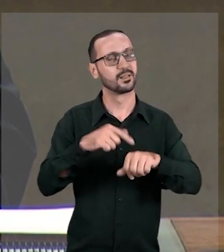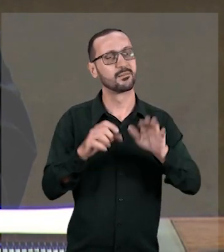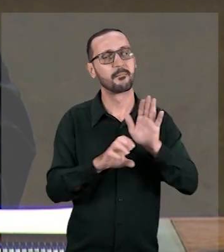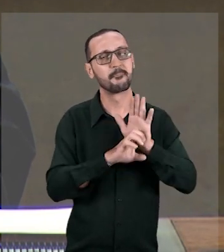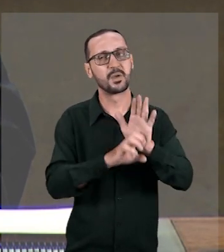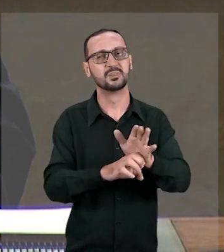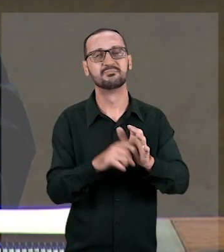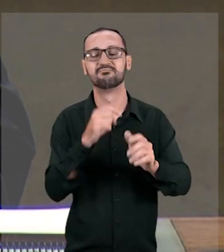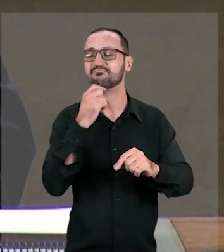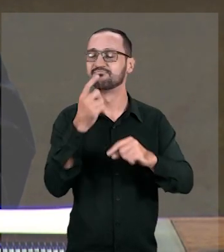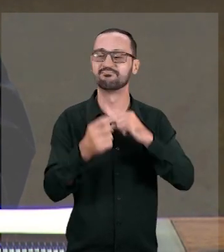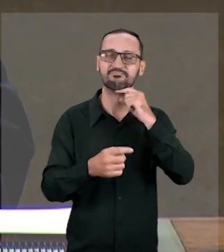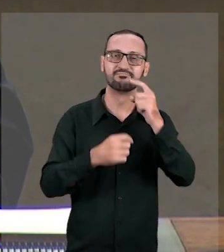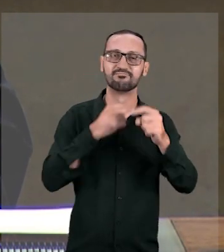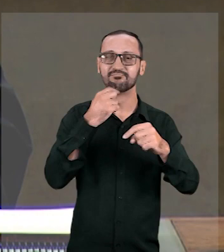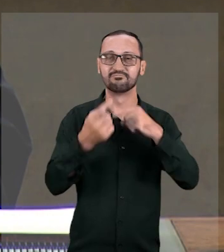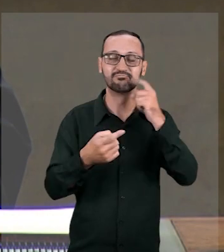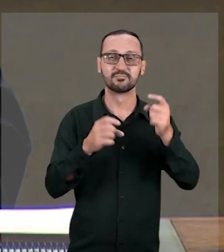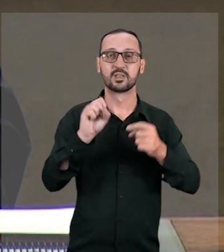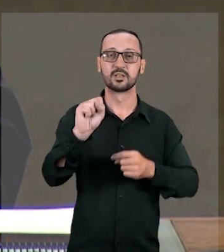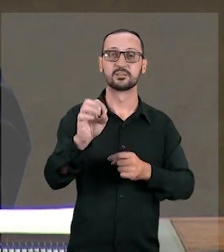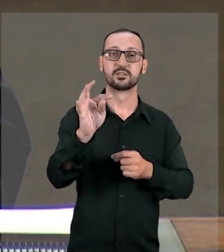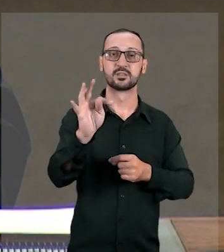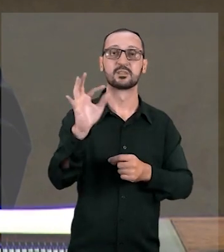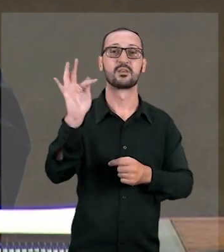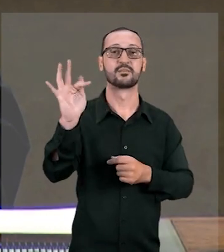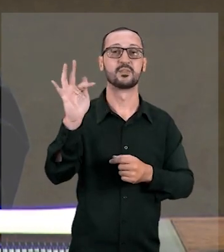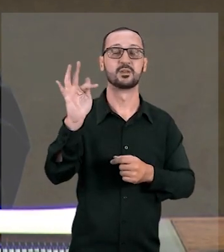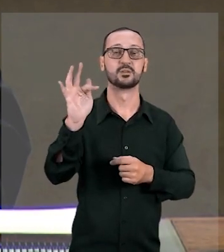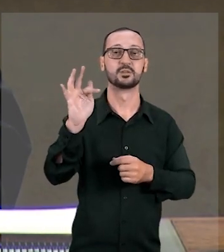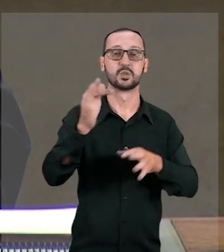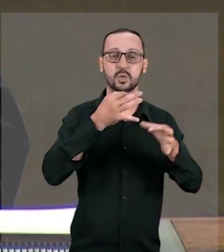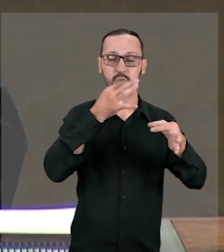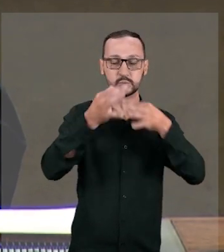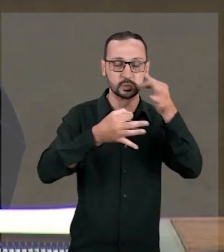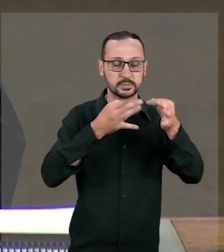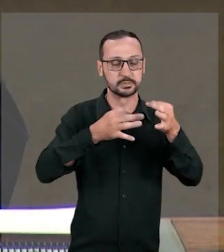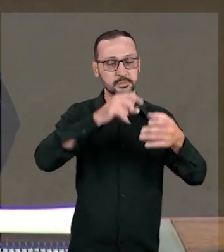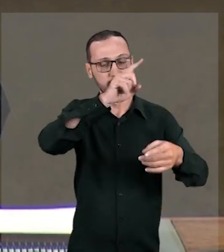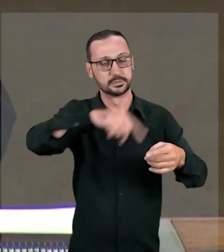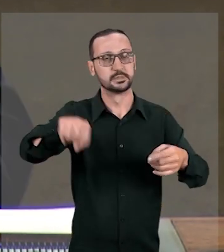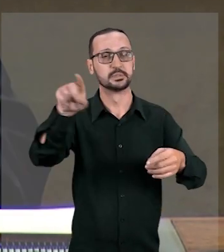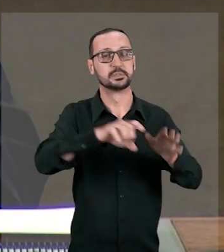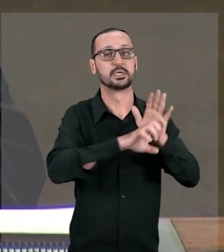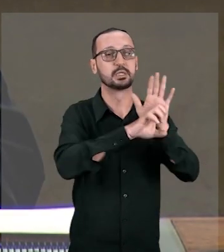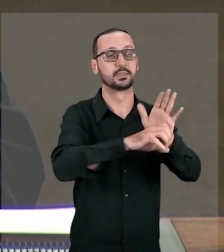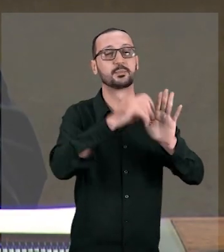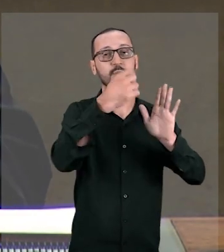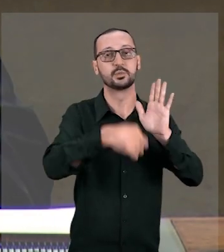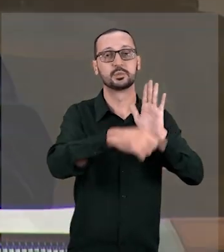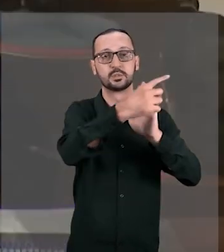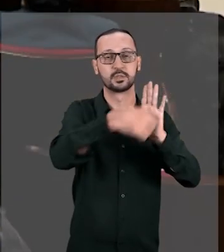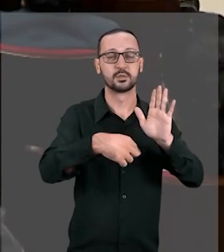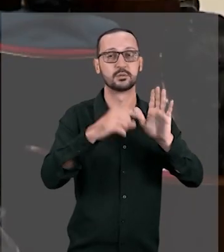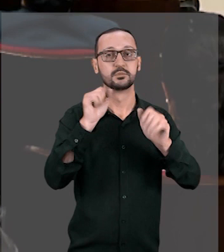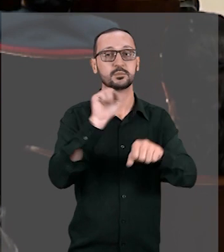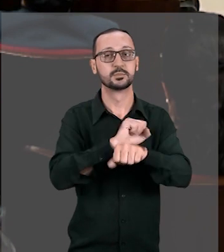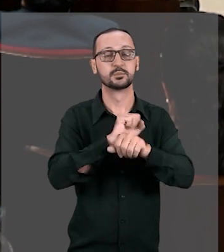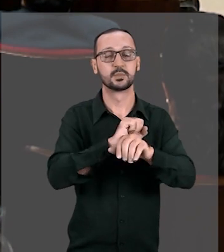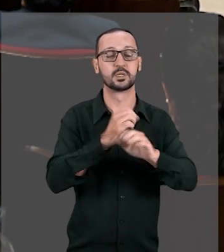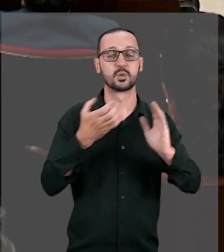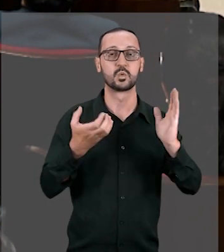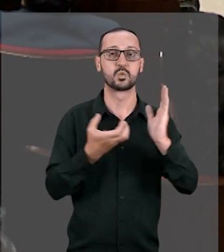modelo, não vinha, e o Supremo, então, atuou e invalidou aquele modelo, à espera de que o Congresso coloque